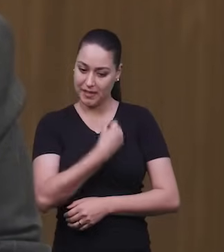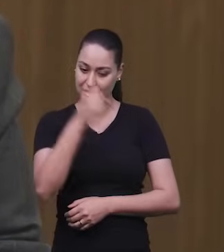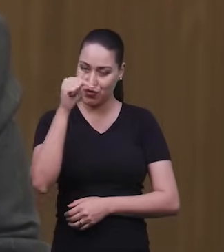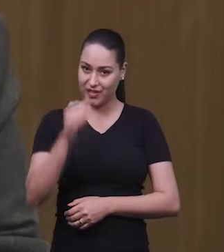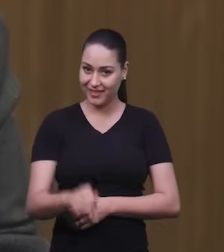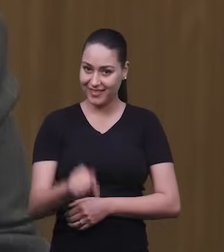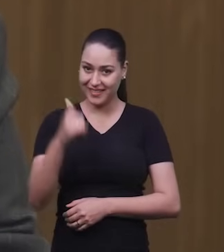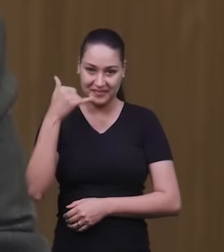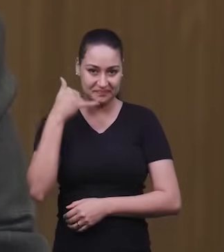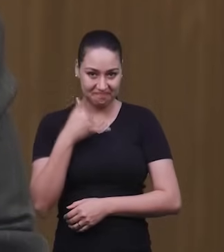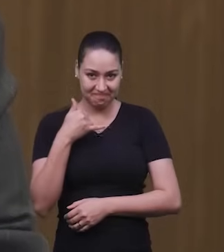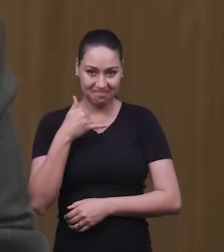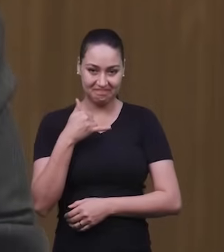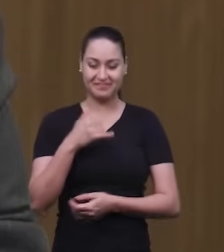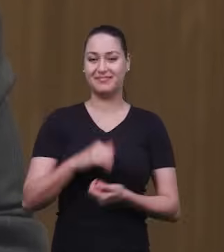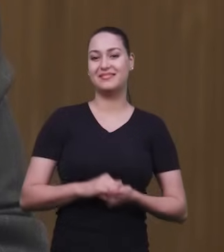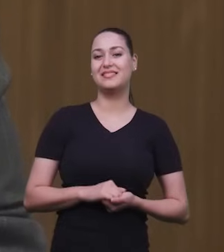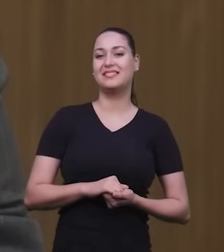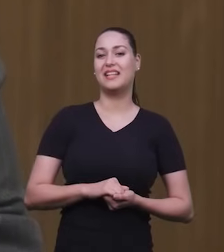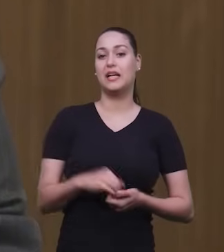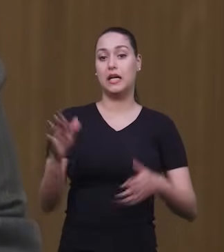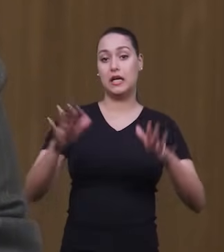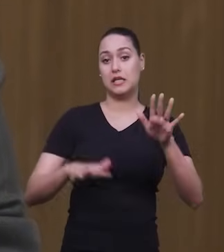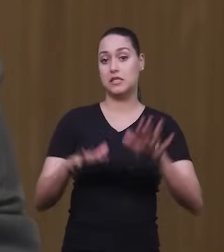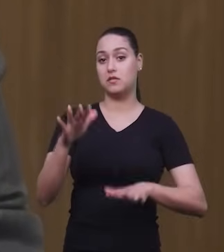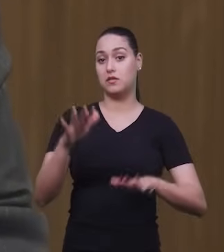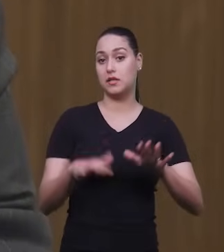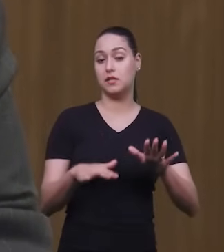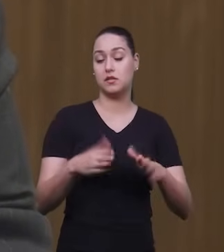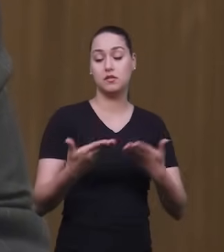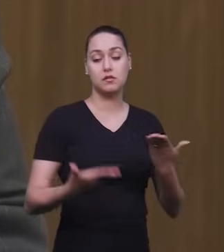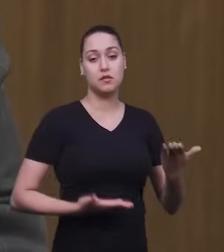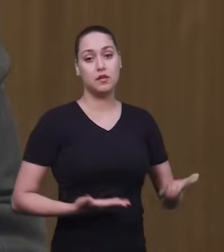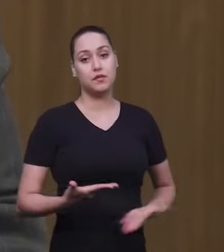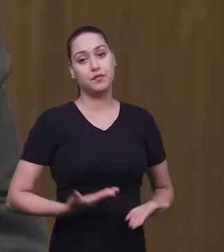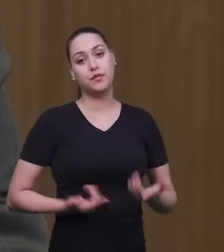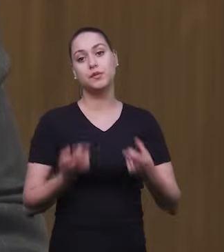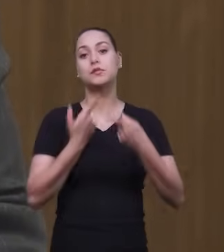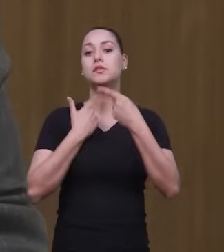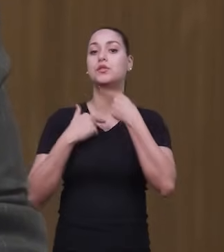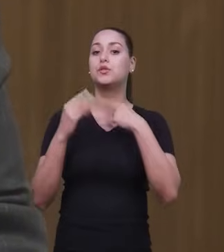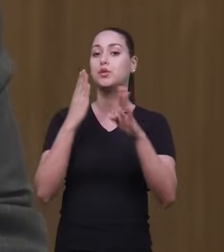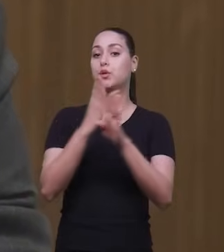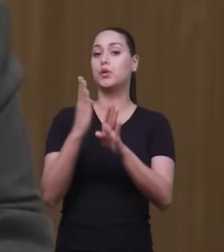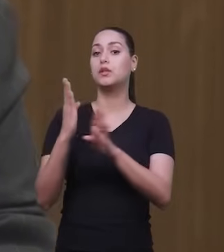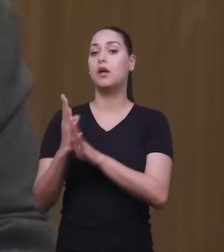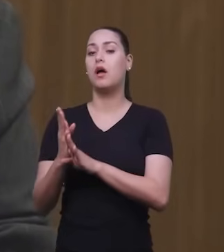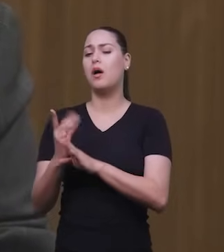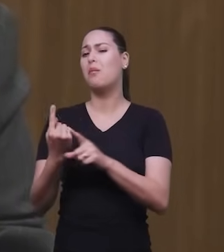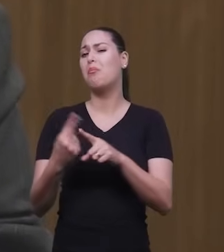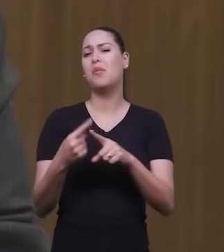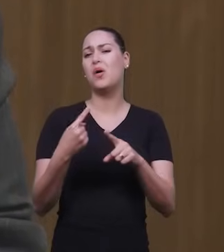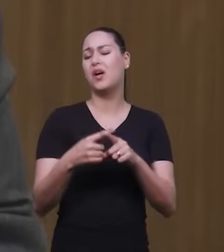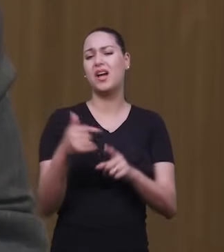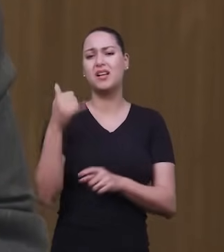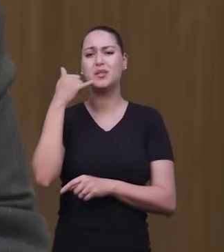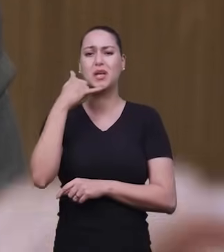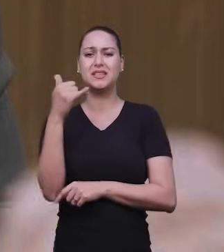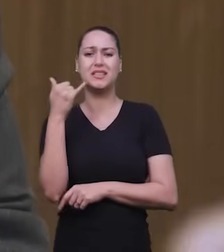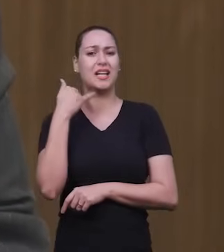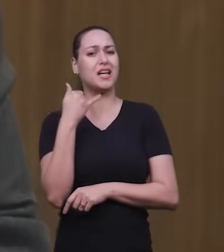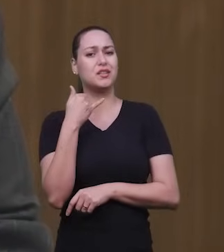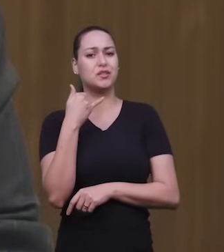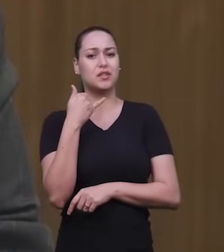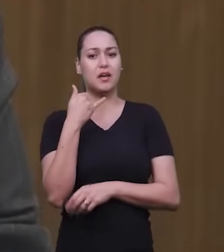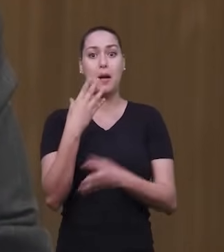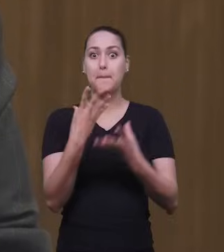aos irmãos que muitas vezes os irmãos tentam entrar em contato conosco e reclamam, por que vocês não atendem?